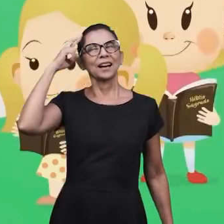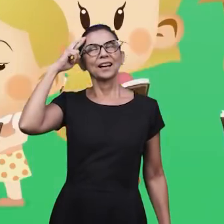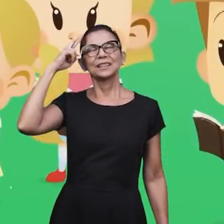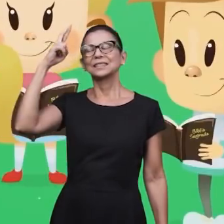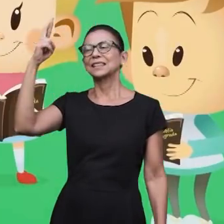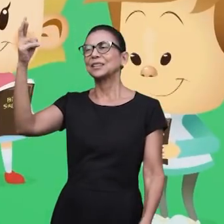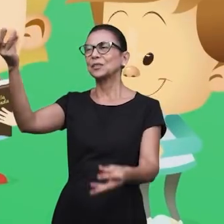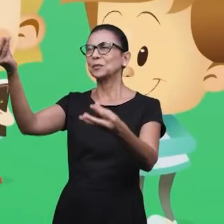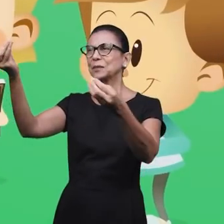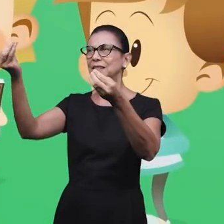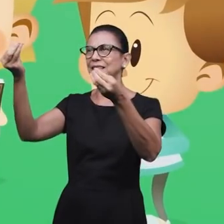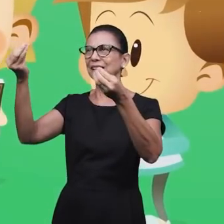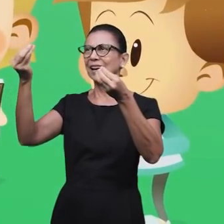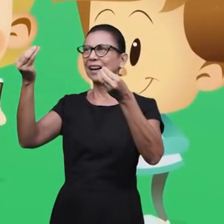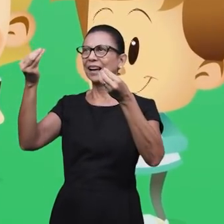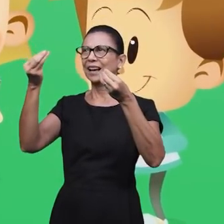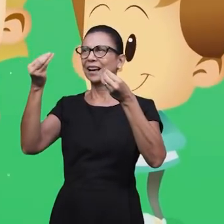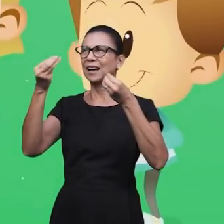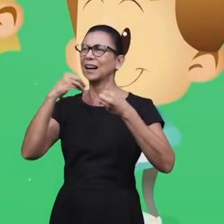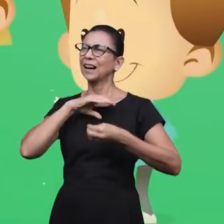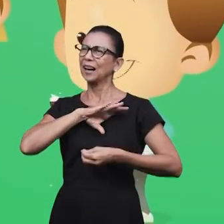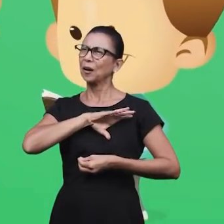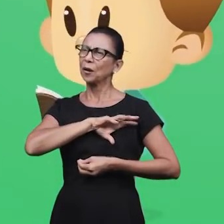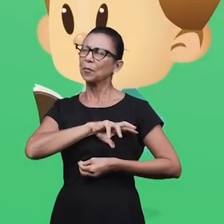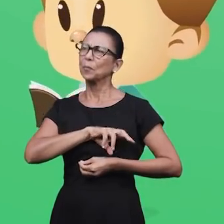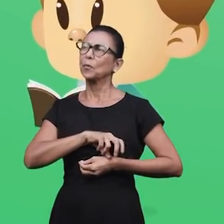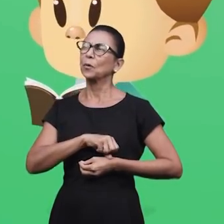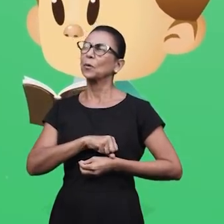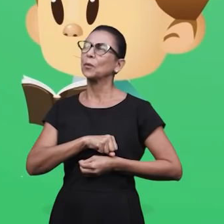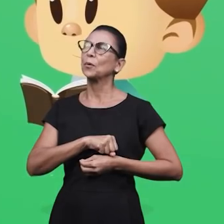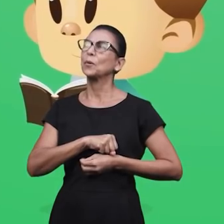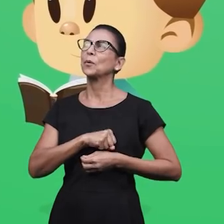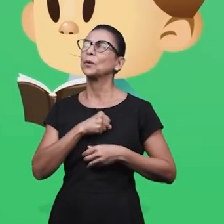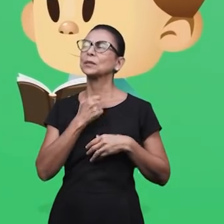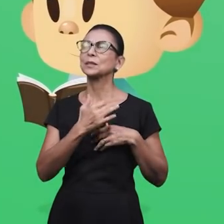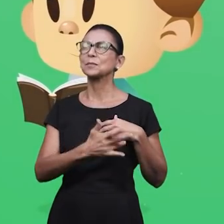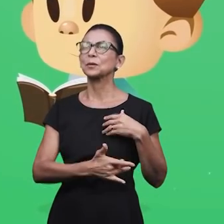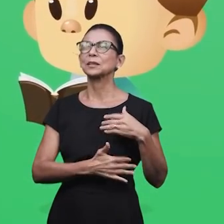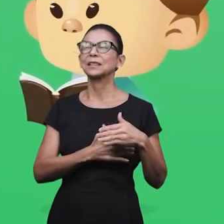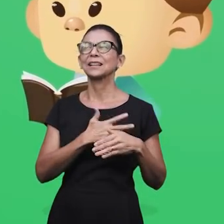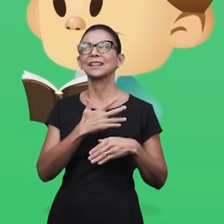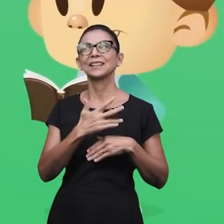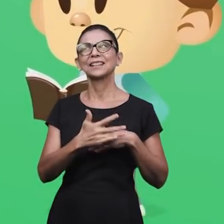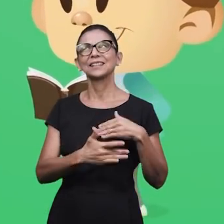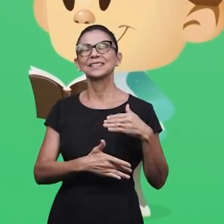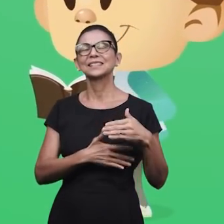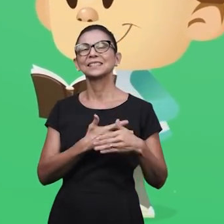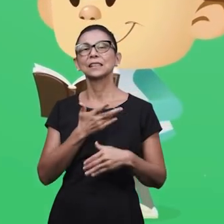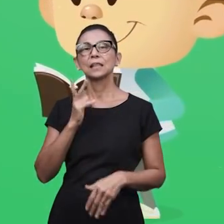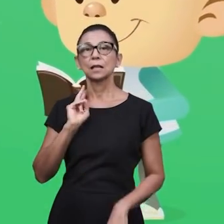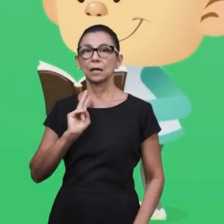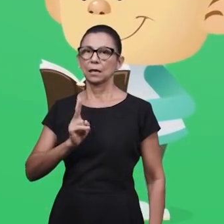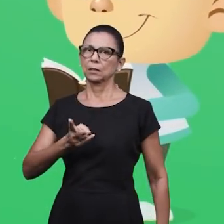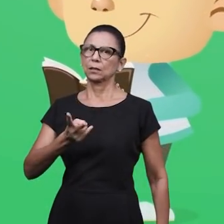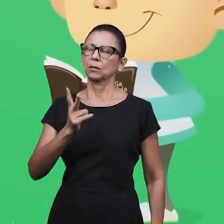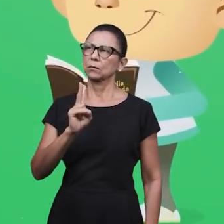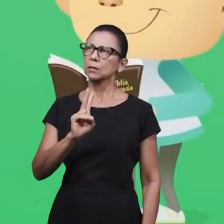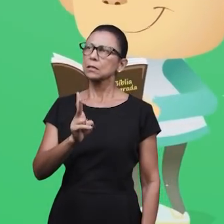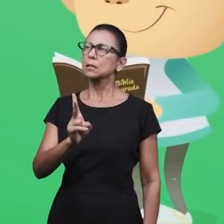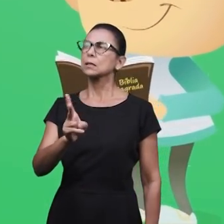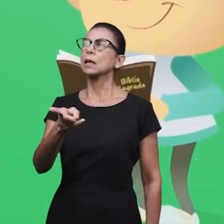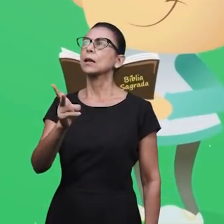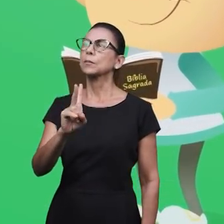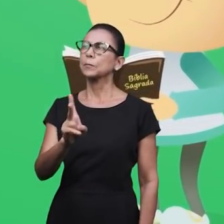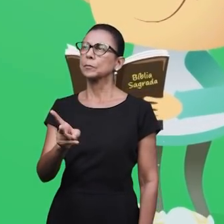Dá-me um coração cheio do teu amor, que sempre reconheça